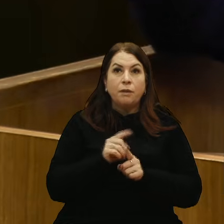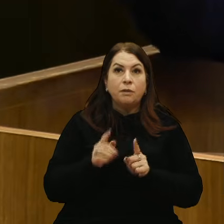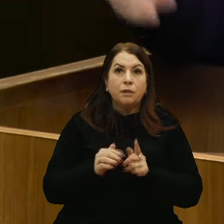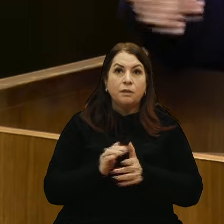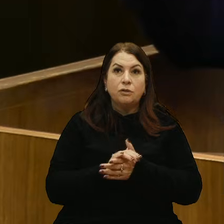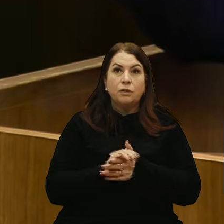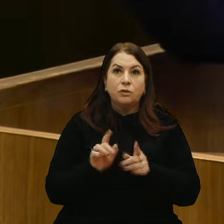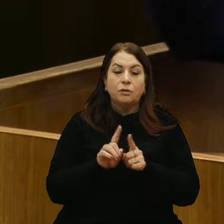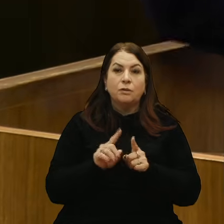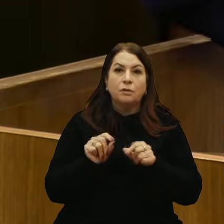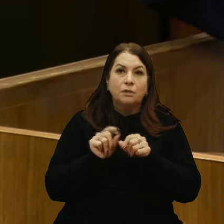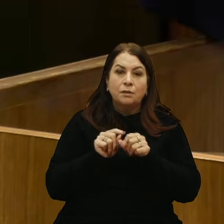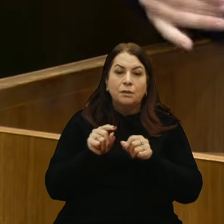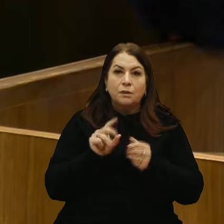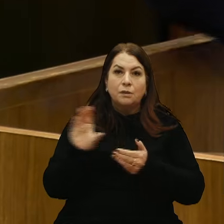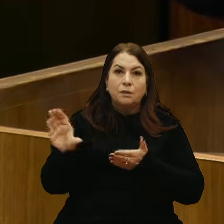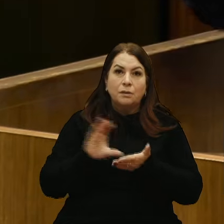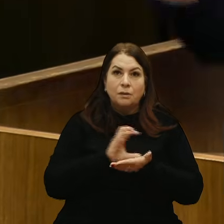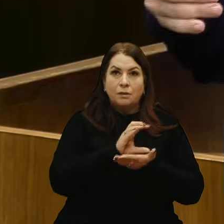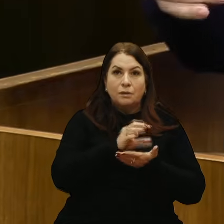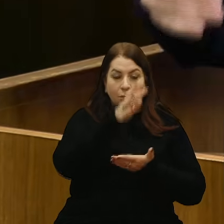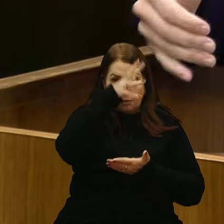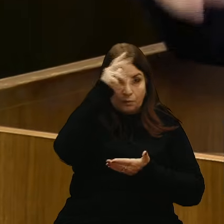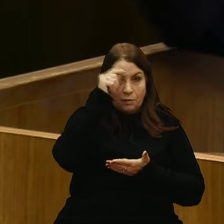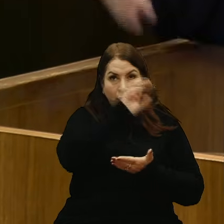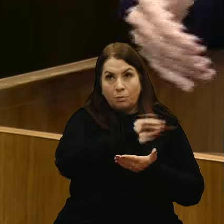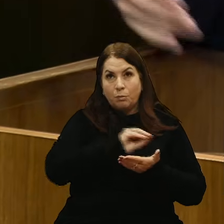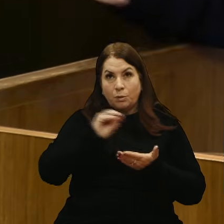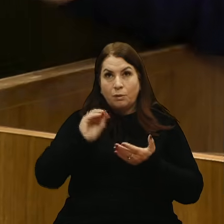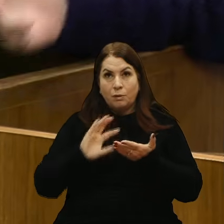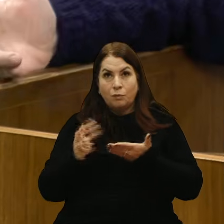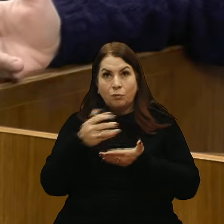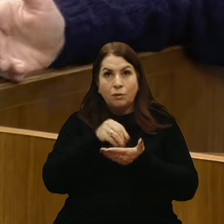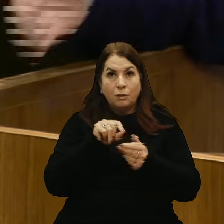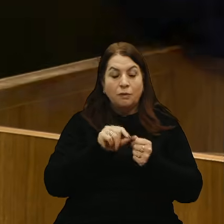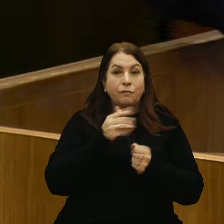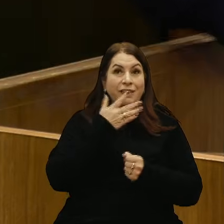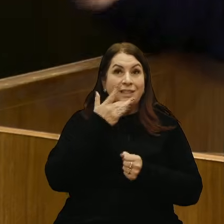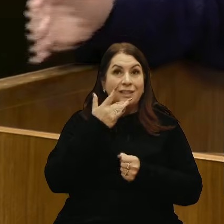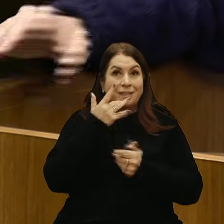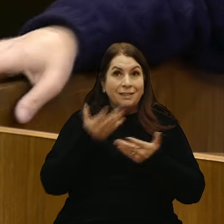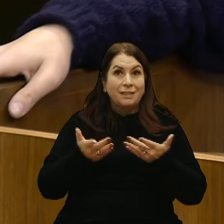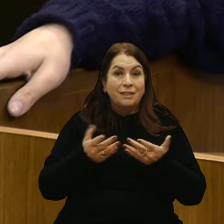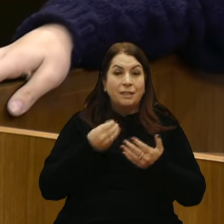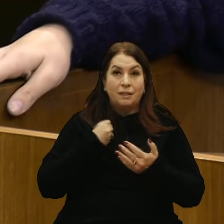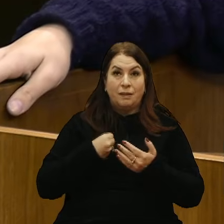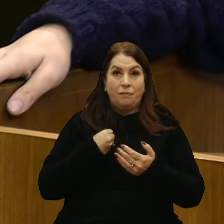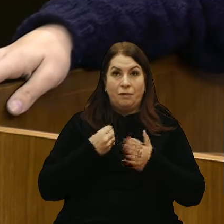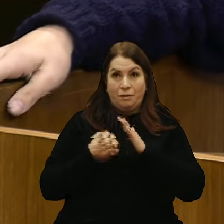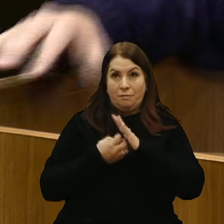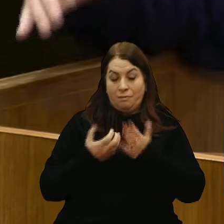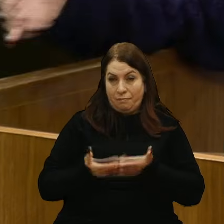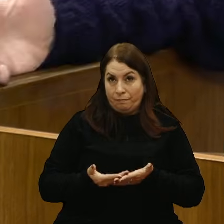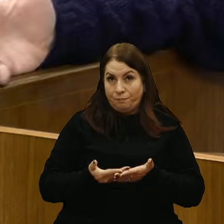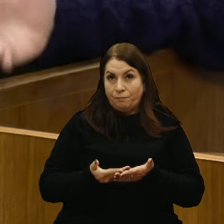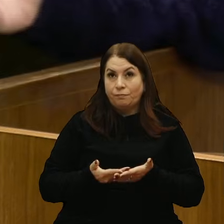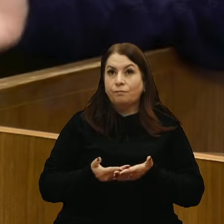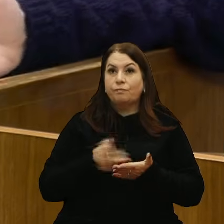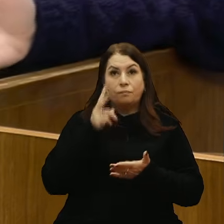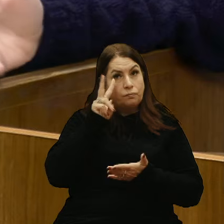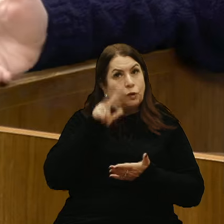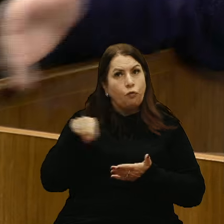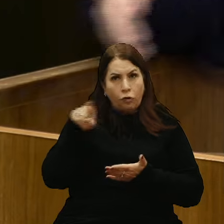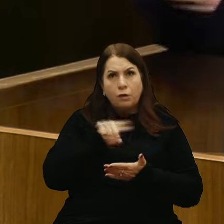que pode ser feito esse repasse da prefeitura para a Codeca de uma forma que facilite a vida da empresa. né? E que